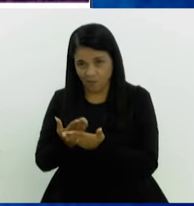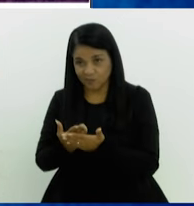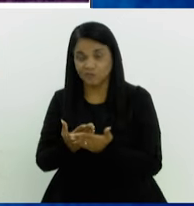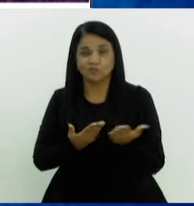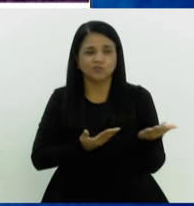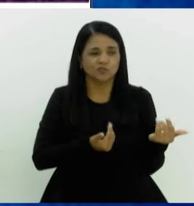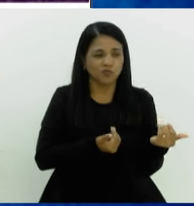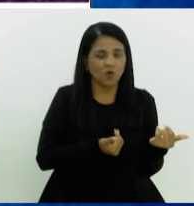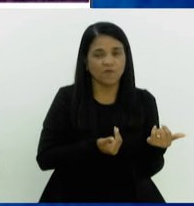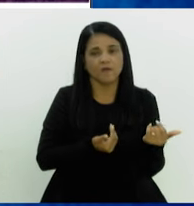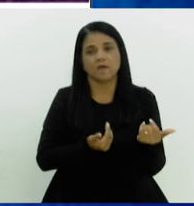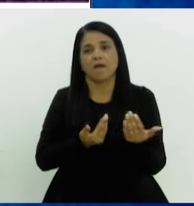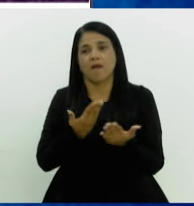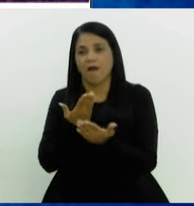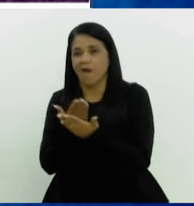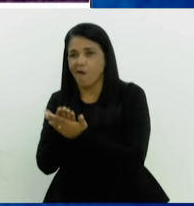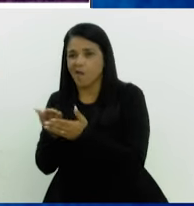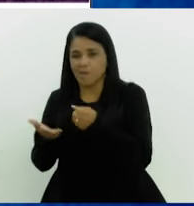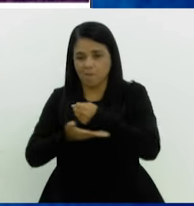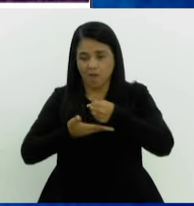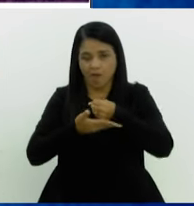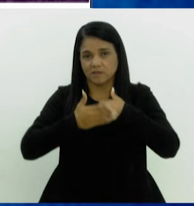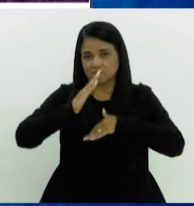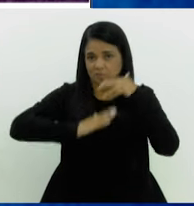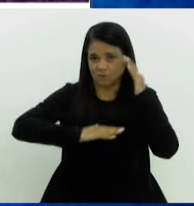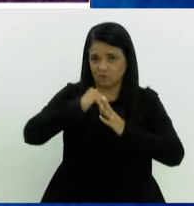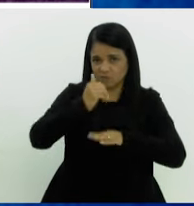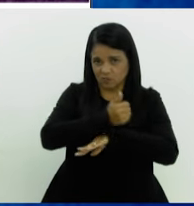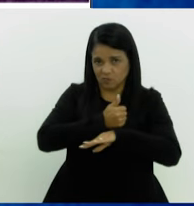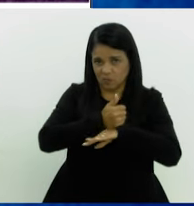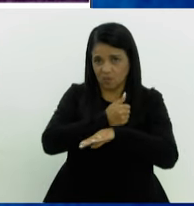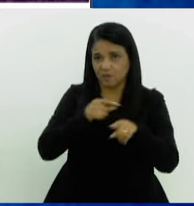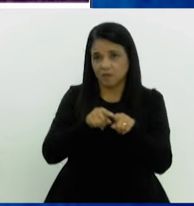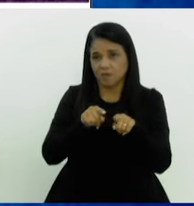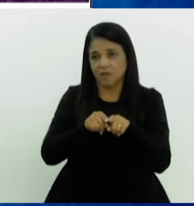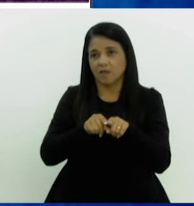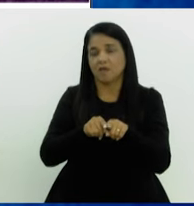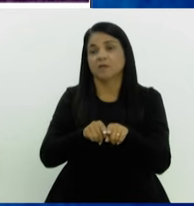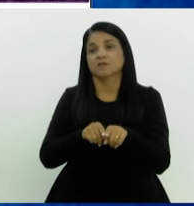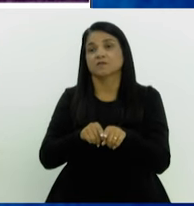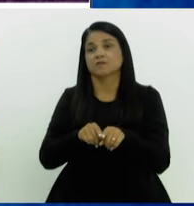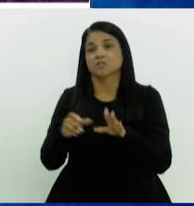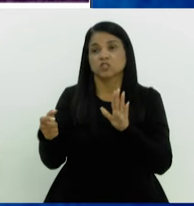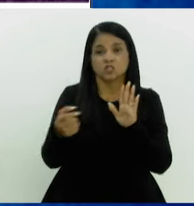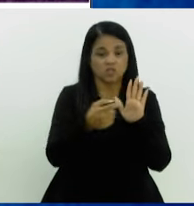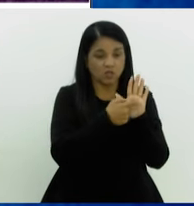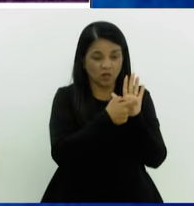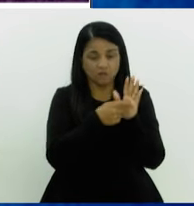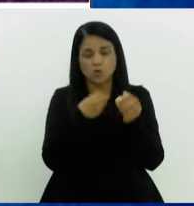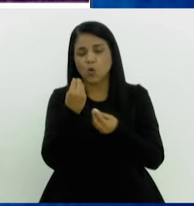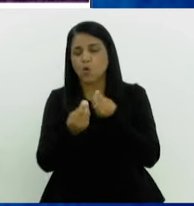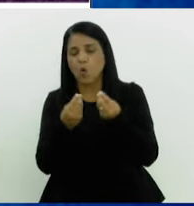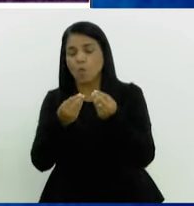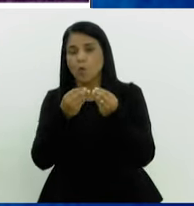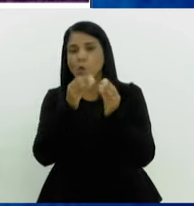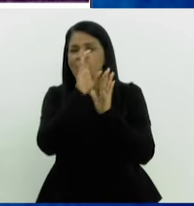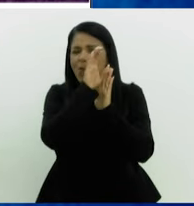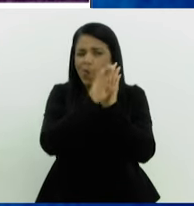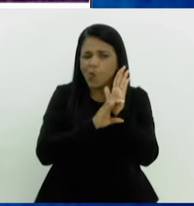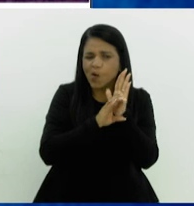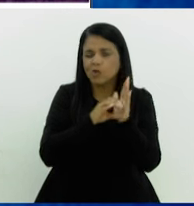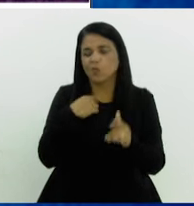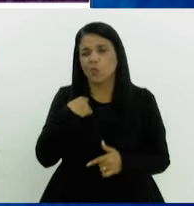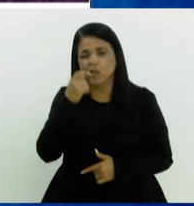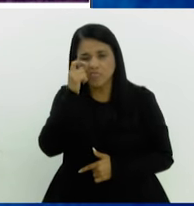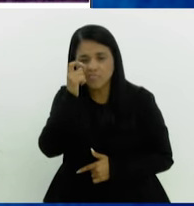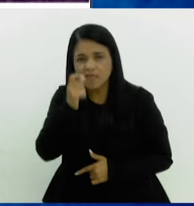aulas básicas de profissionalização mas também soft Skills então ele não apenas vai aprender como criar um currículo interessante mas